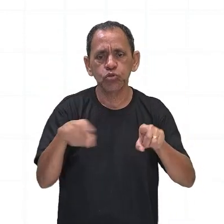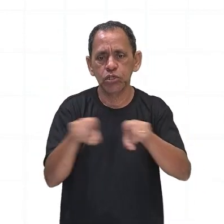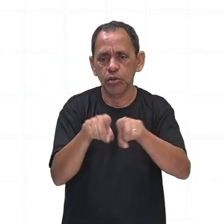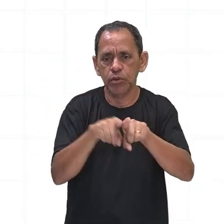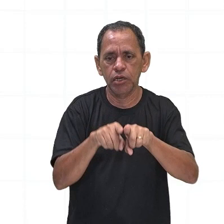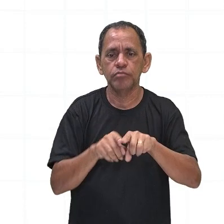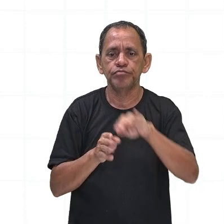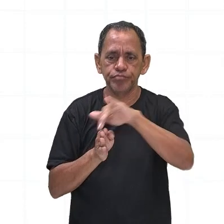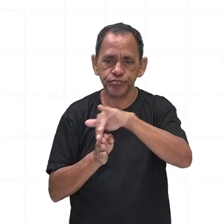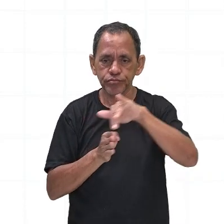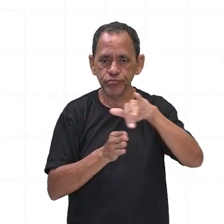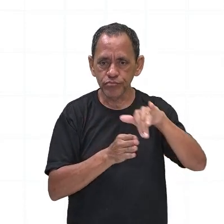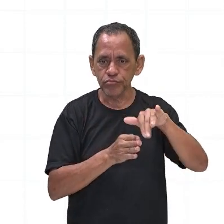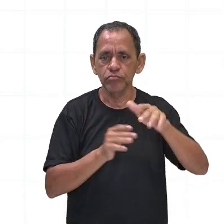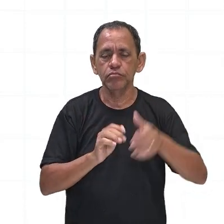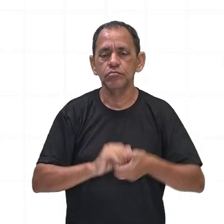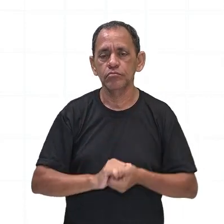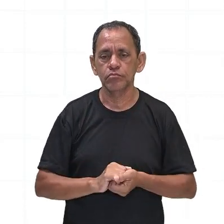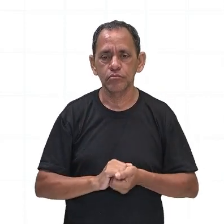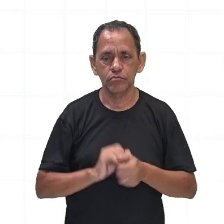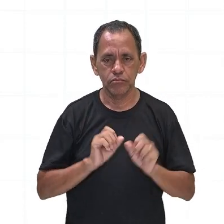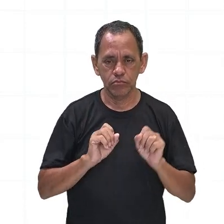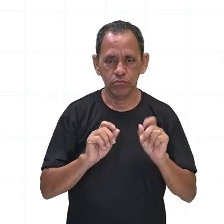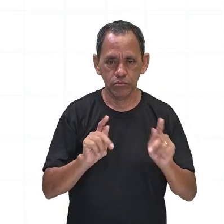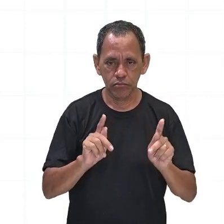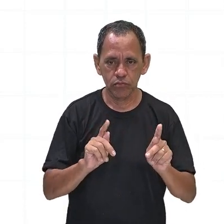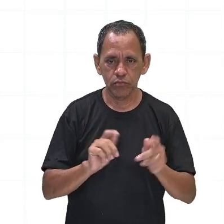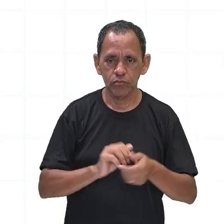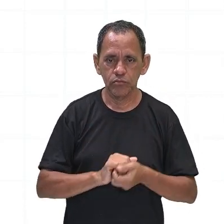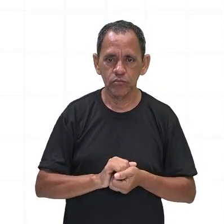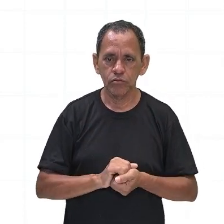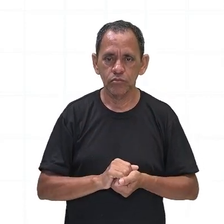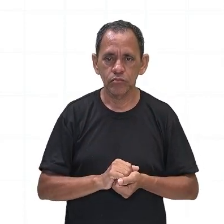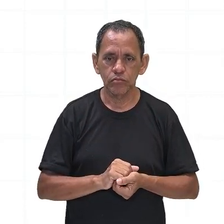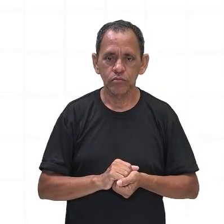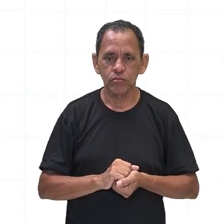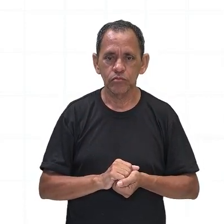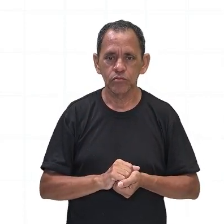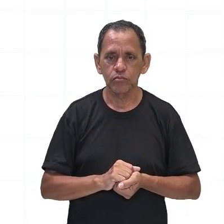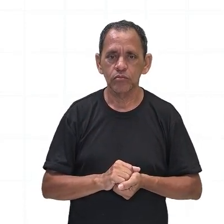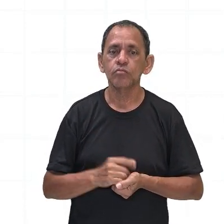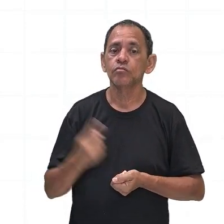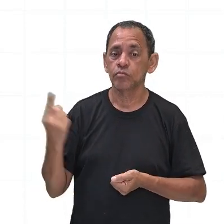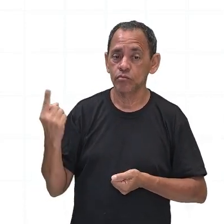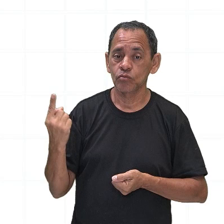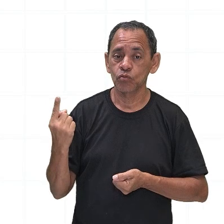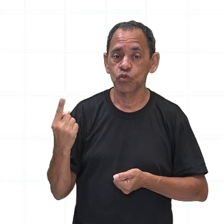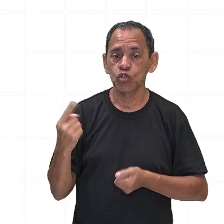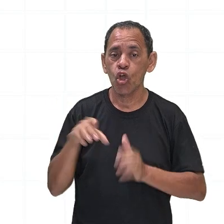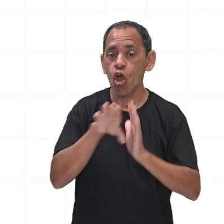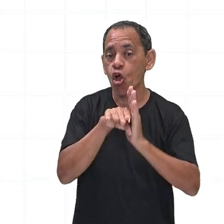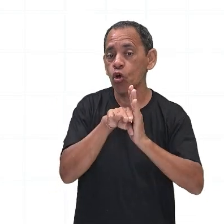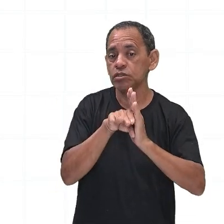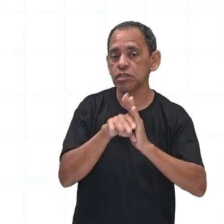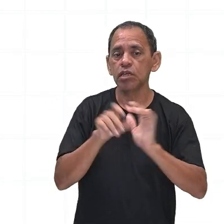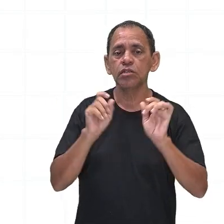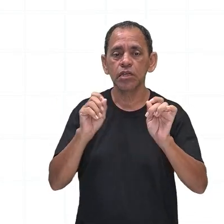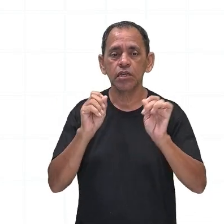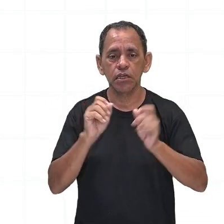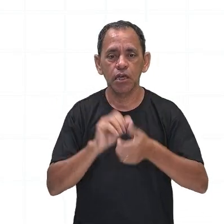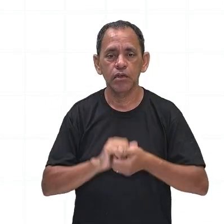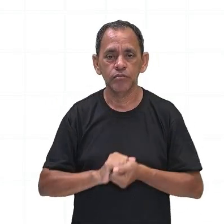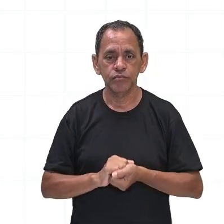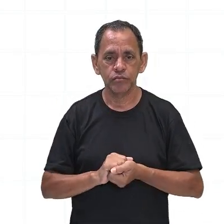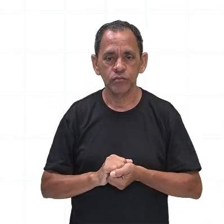adjunto adnominal. Ok? Colocando aí para vocês o que é um adjunto adnominal, observem que o adjunto